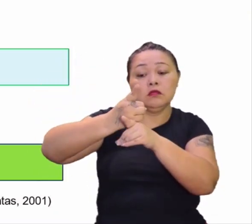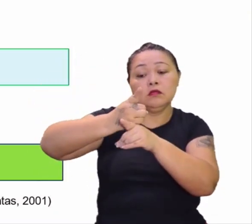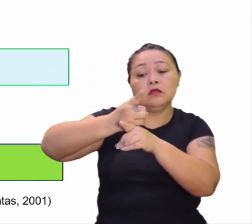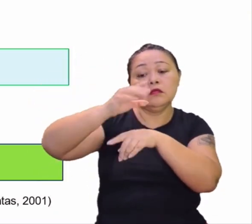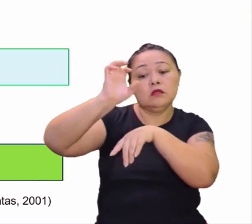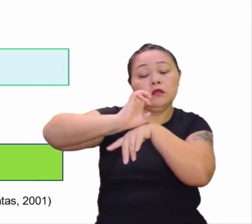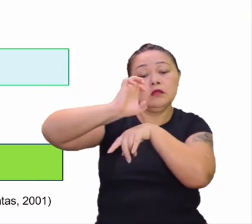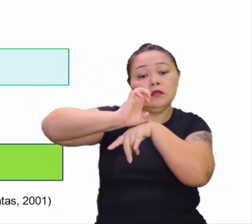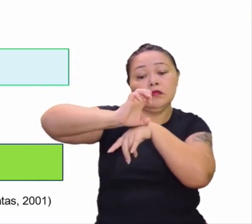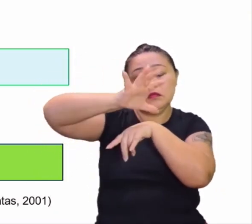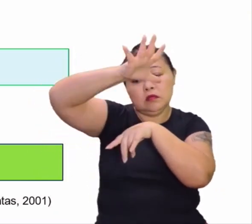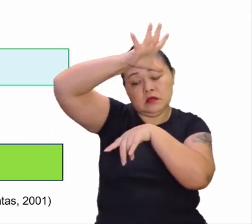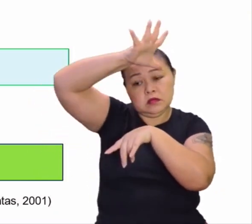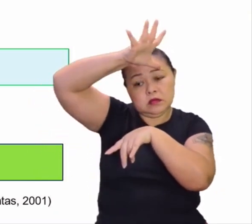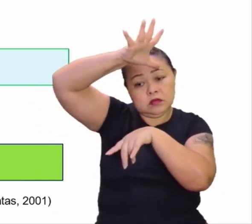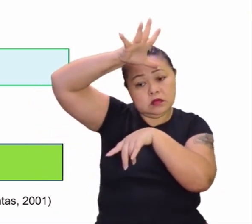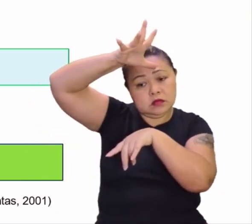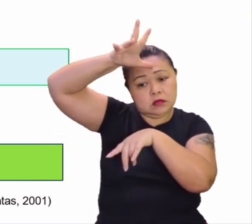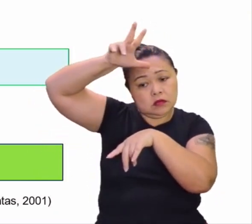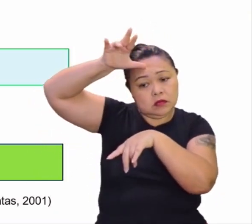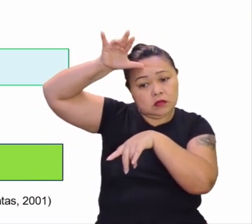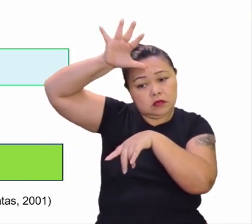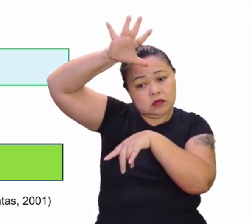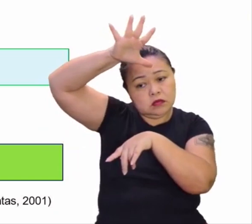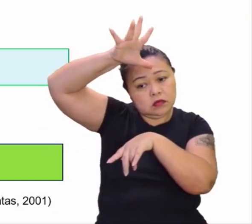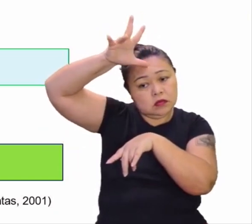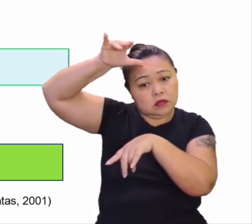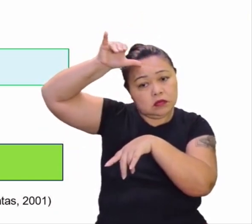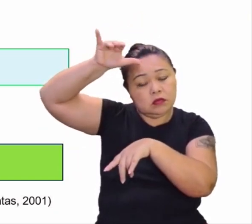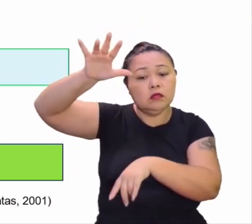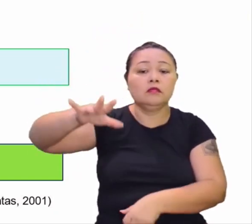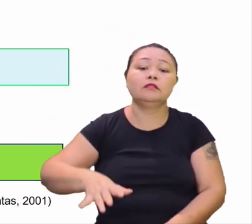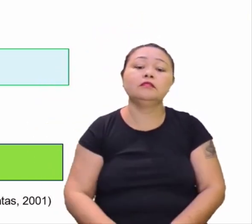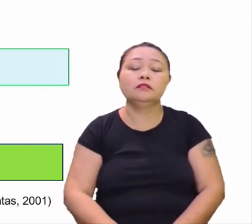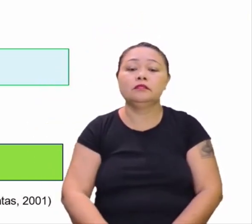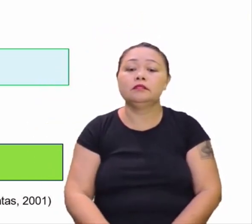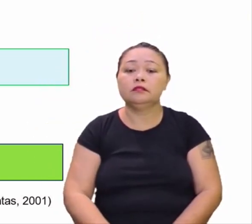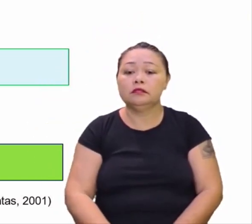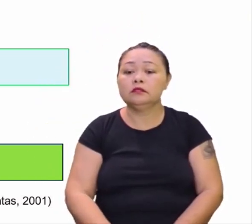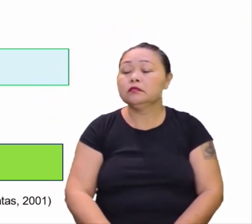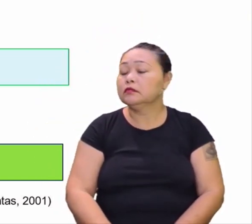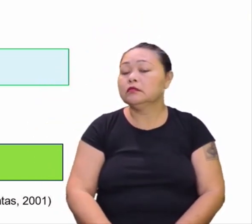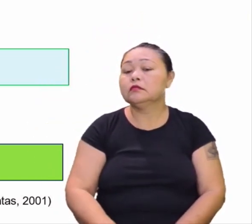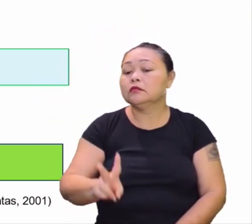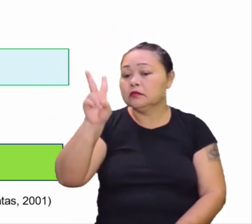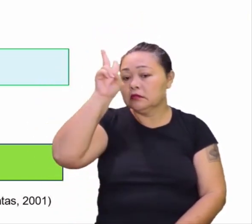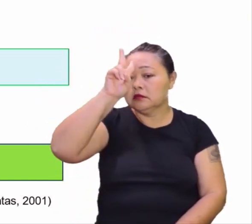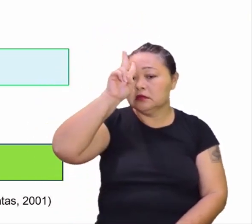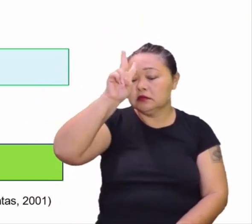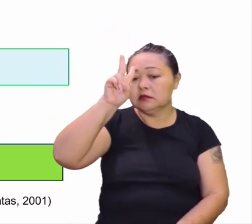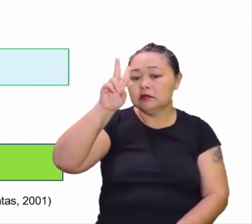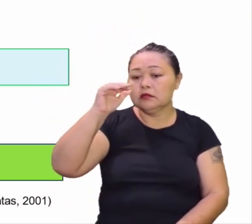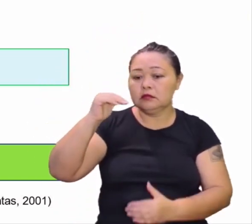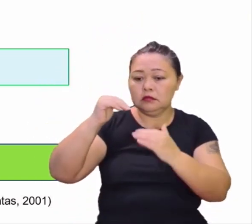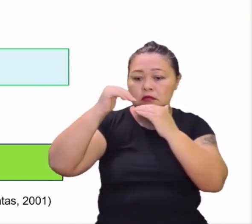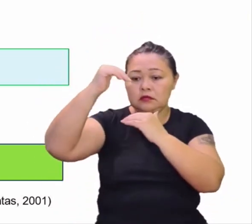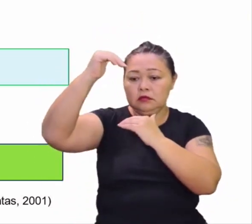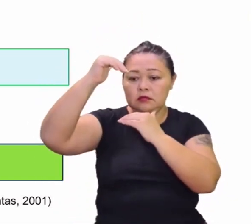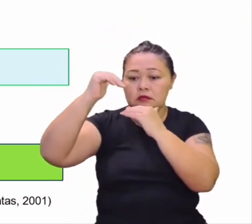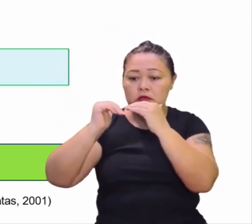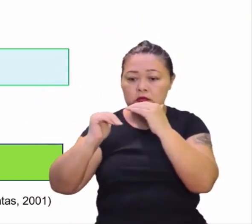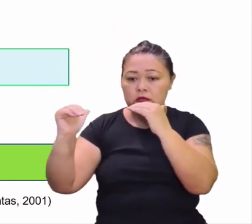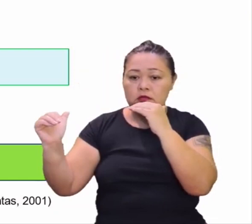o estado do Amazonas. Vamos fazer aqui, ó, para o aluno lembrar dos pontos cardeais, né, professor